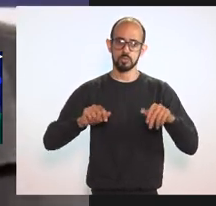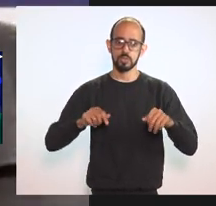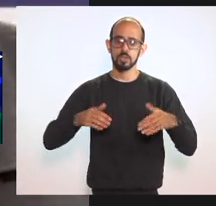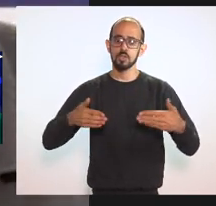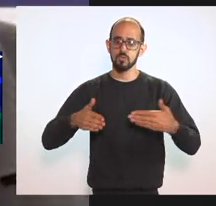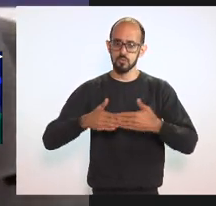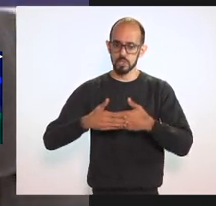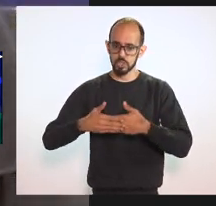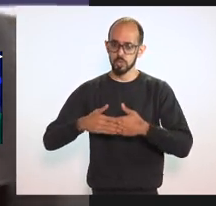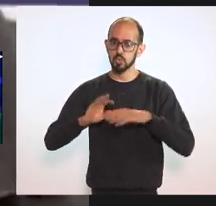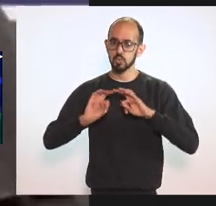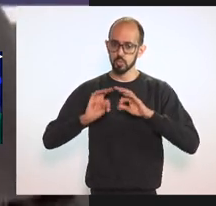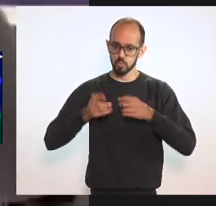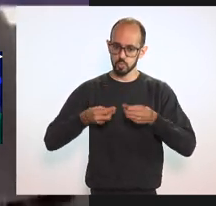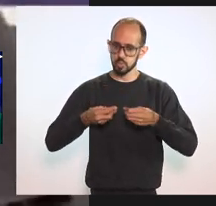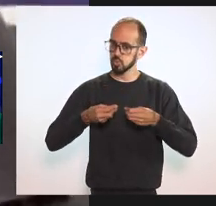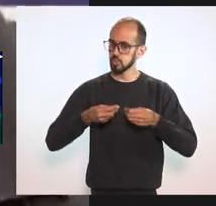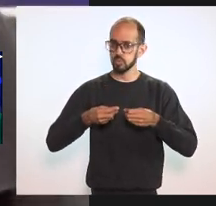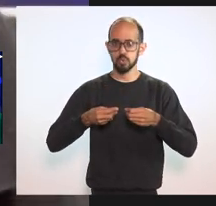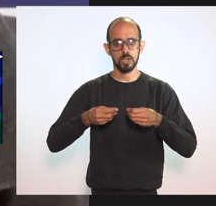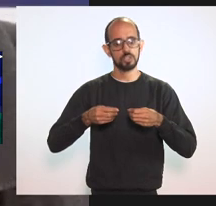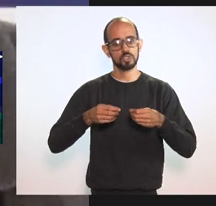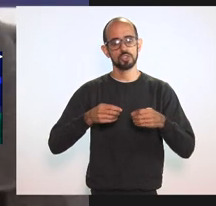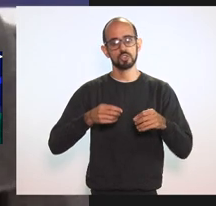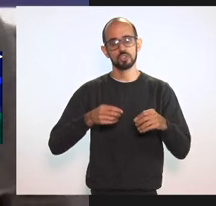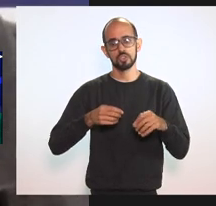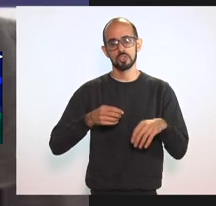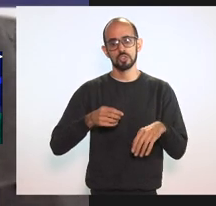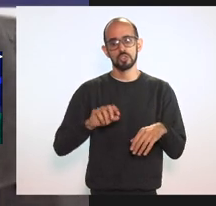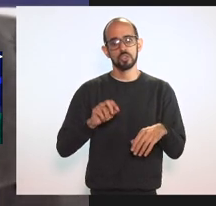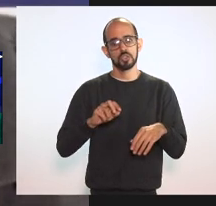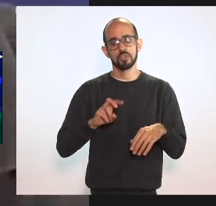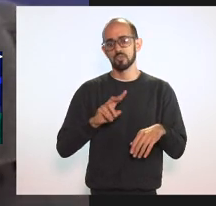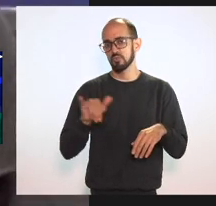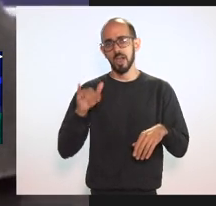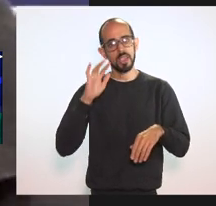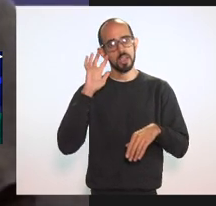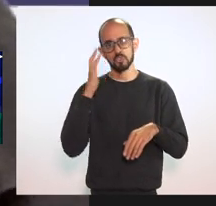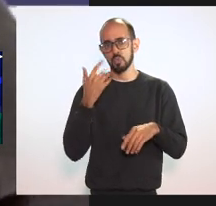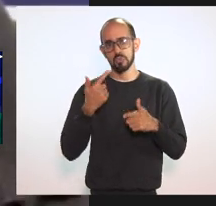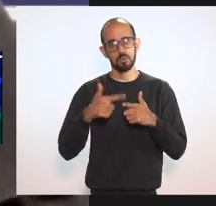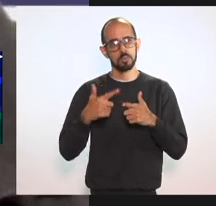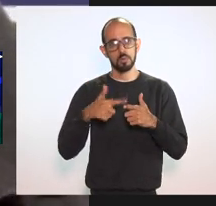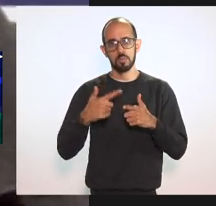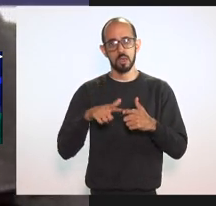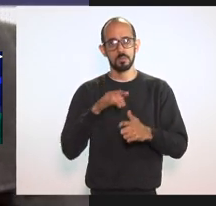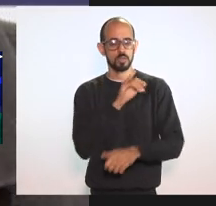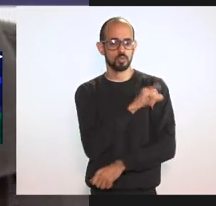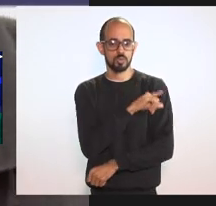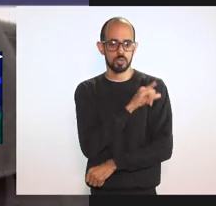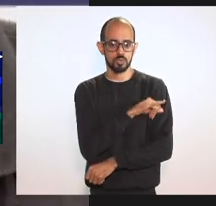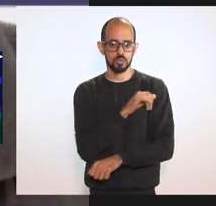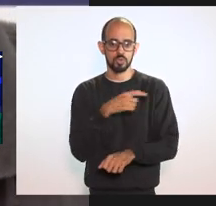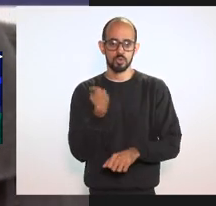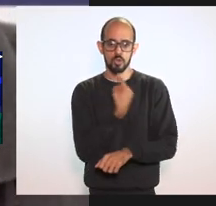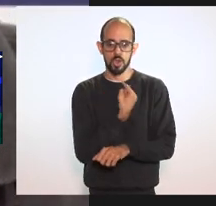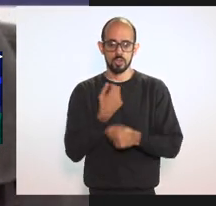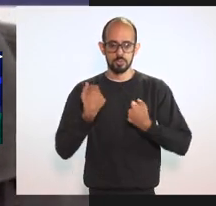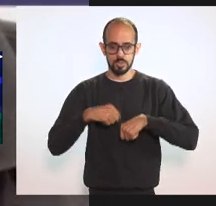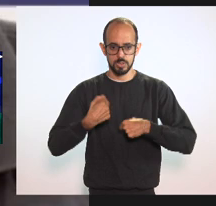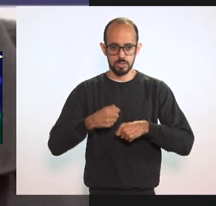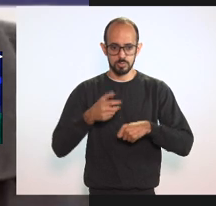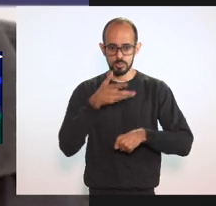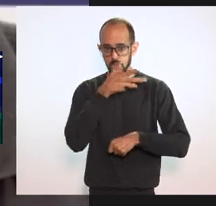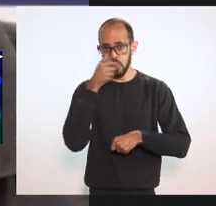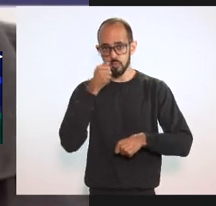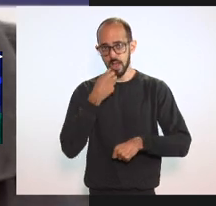tudo aplicando Lopes Down que a gente vai resolver a questão do Estado do Rio de Janeiro não nós temos que salvar a nossa população